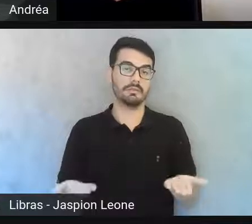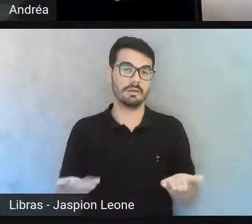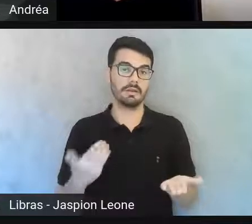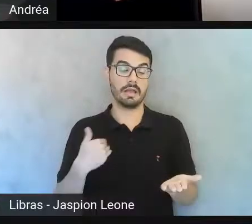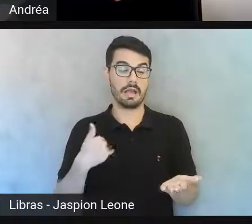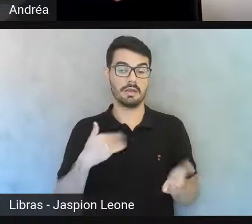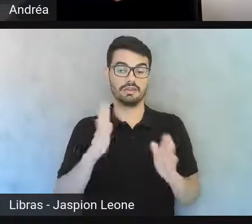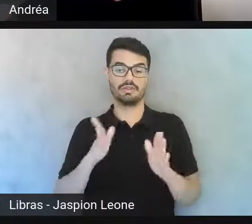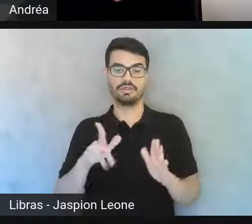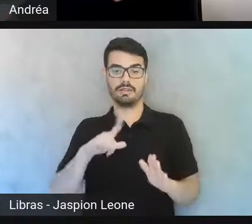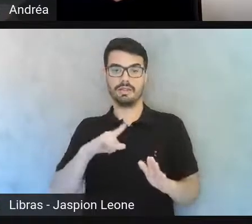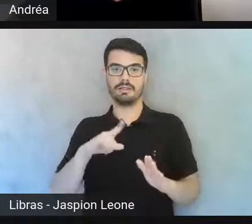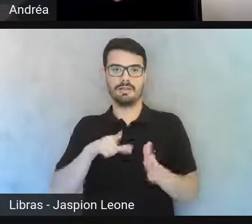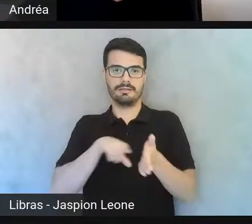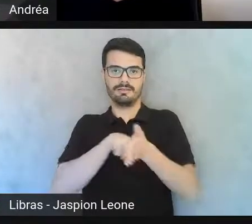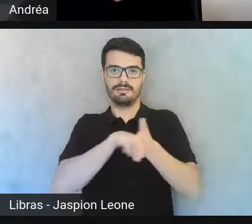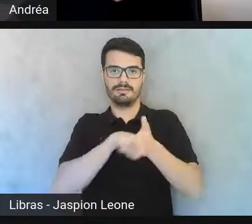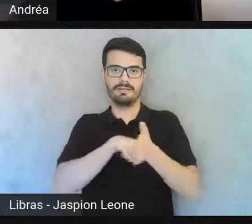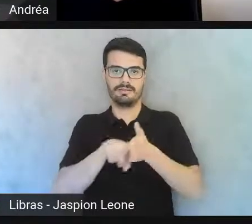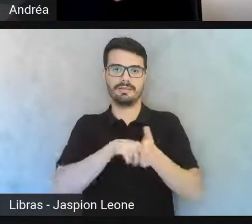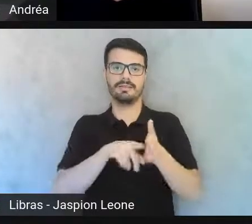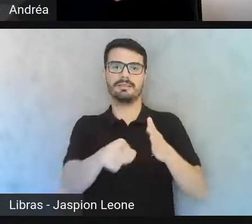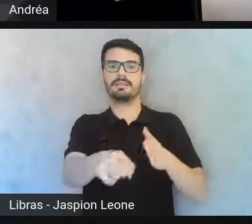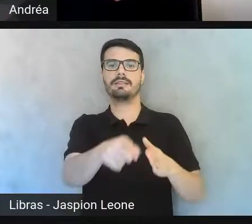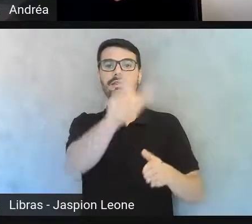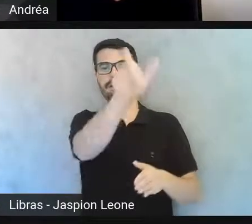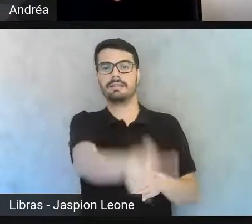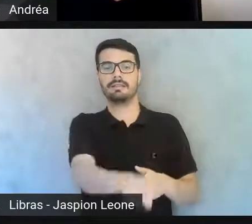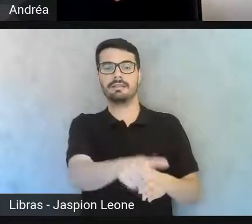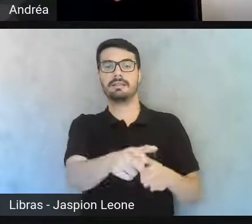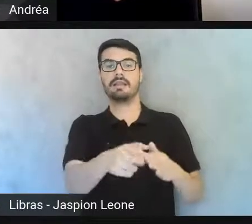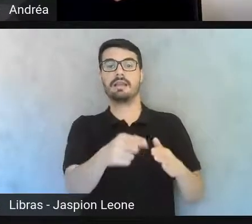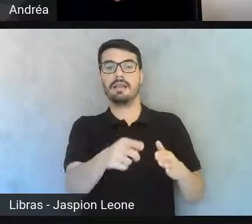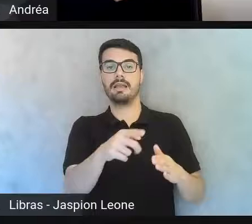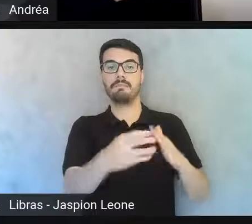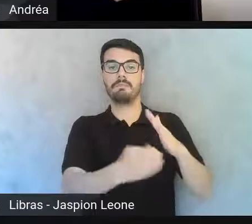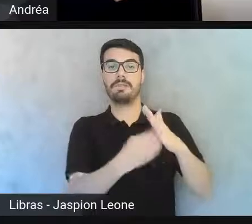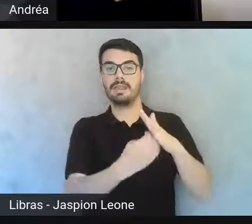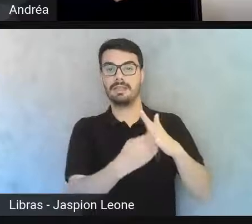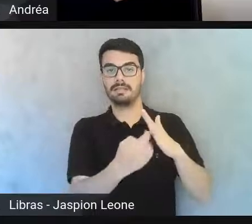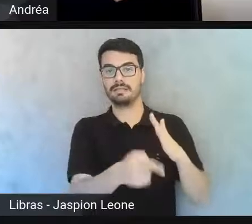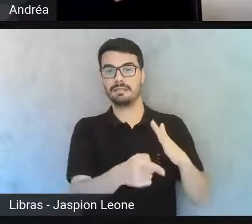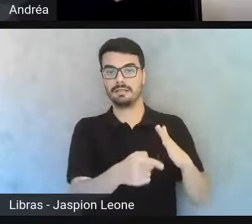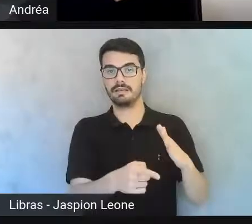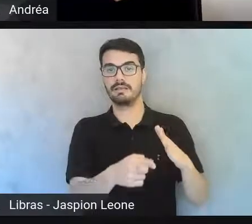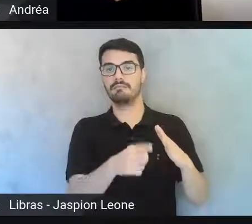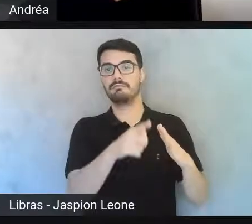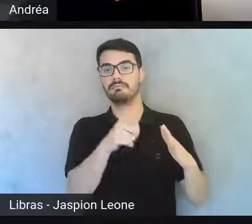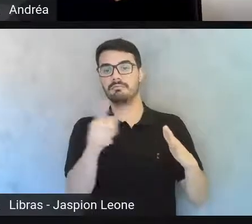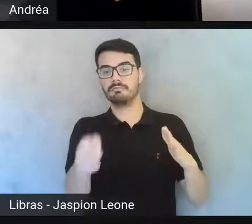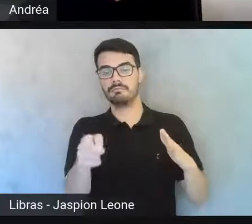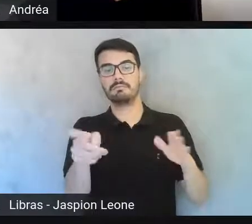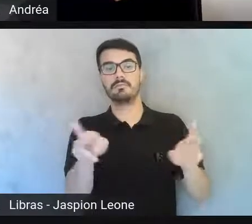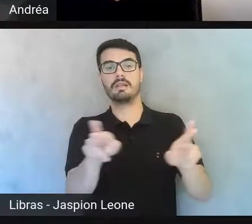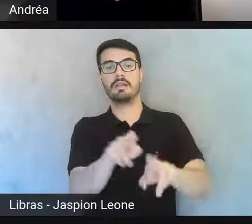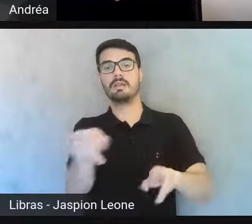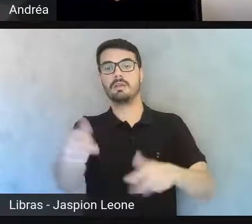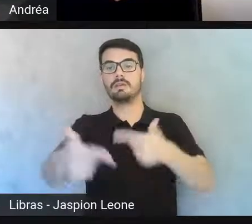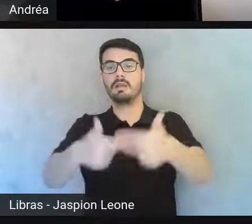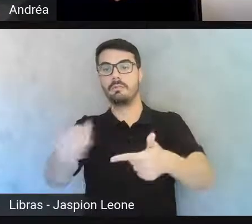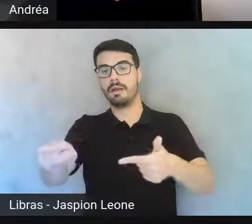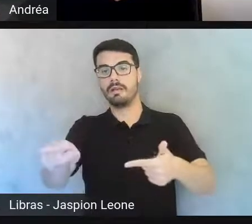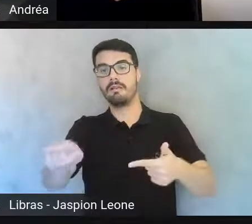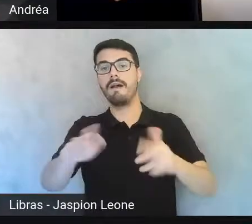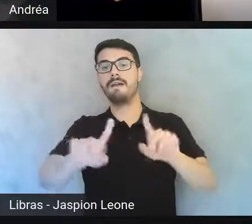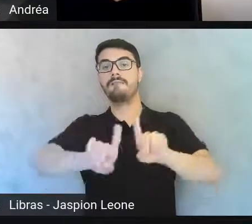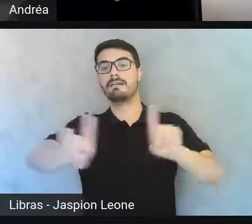deveria verificar se o empregado estaria, mesmo afastado do grupo de risco, se ele